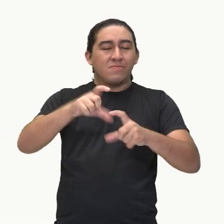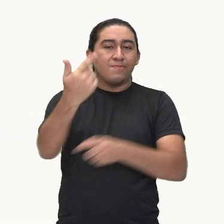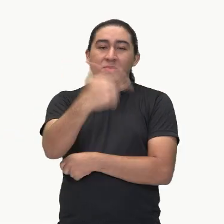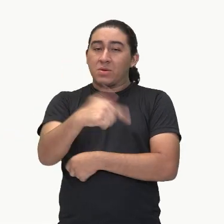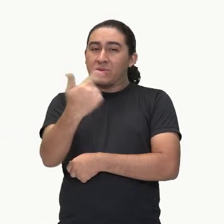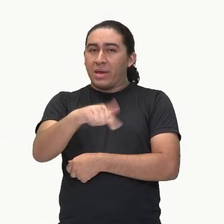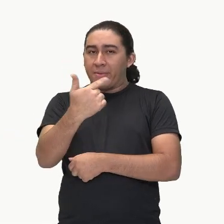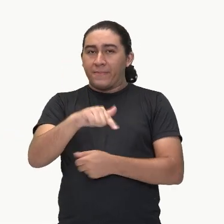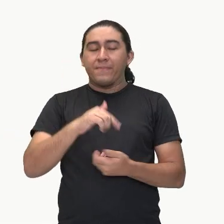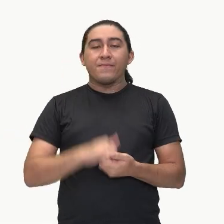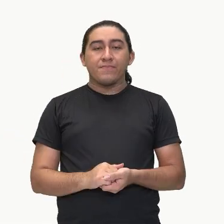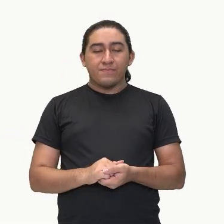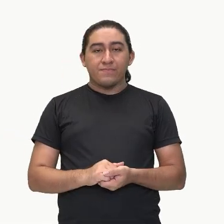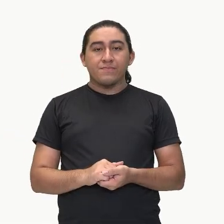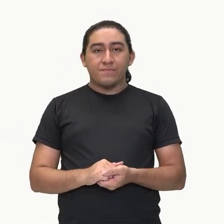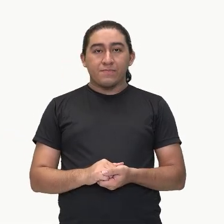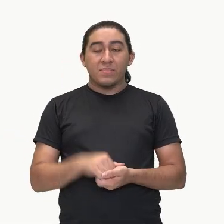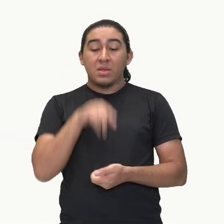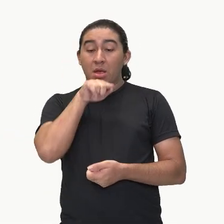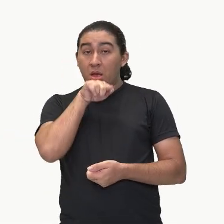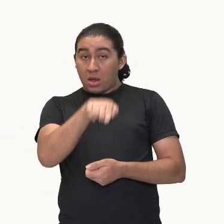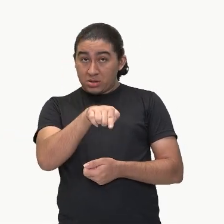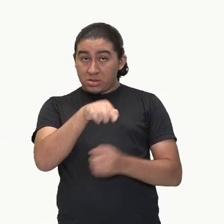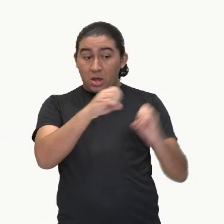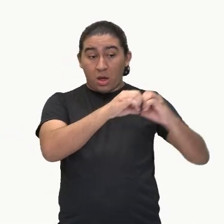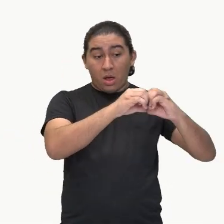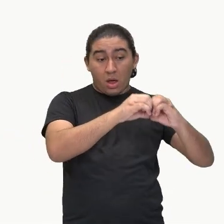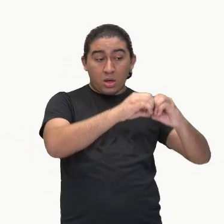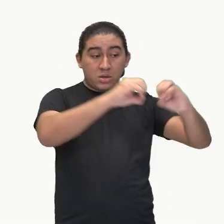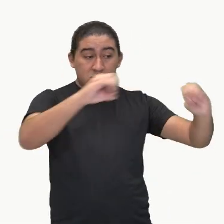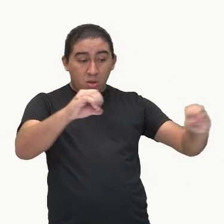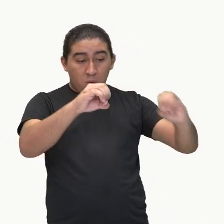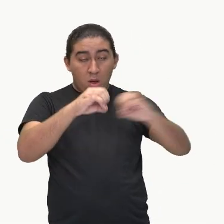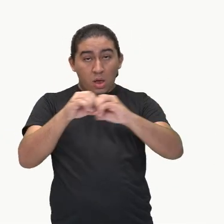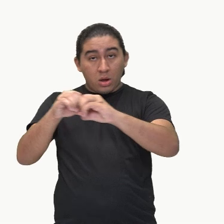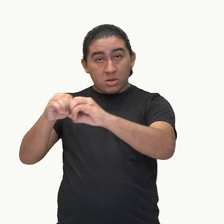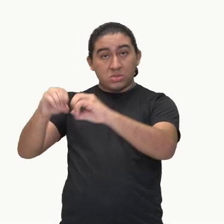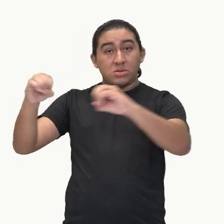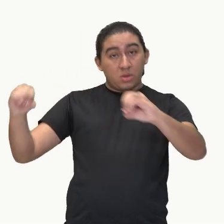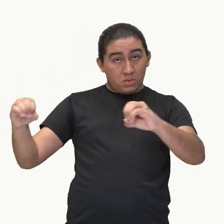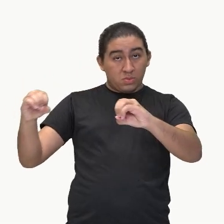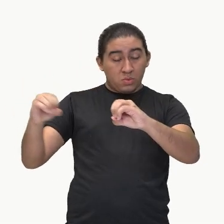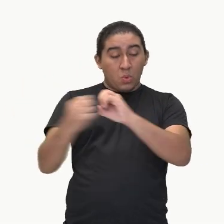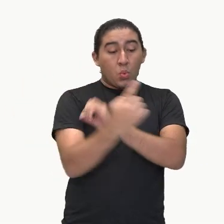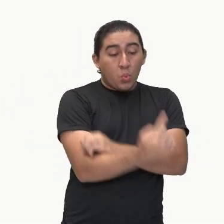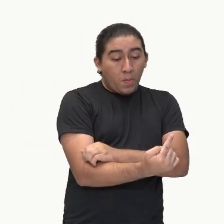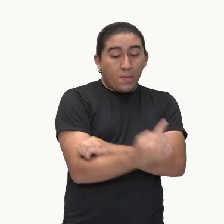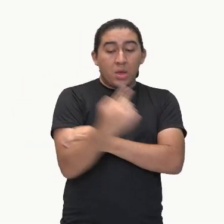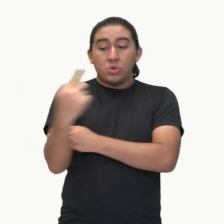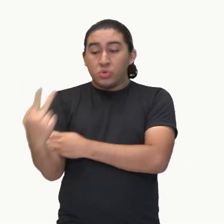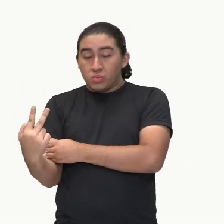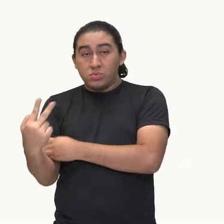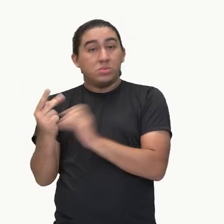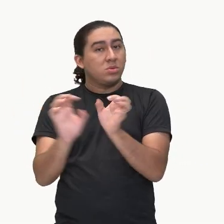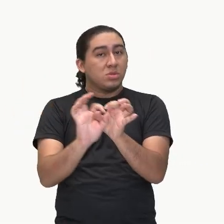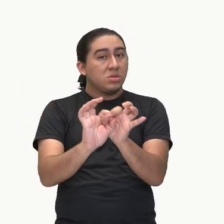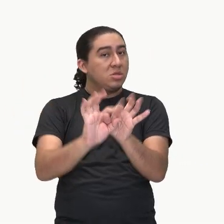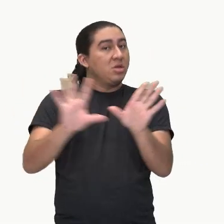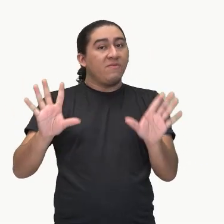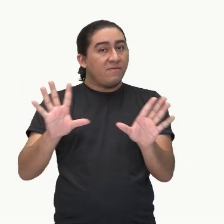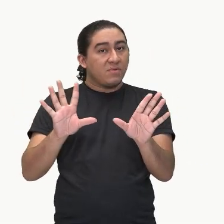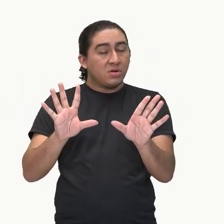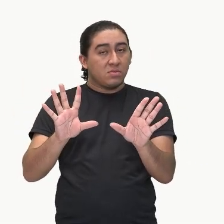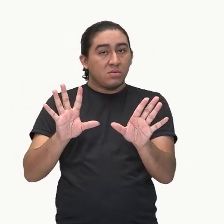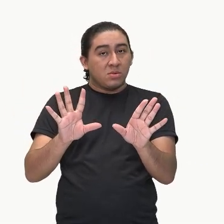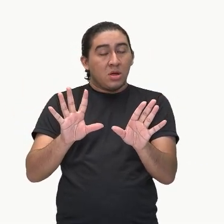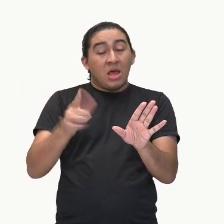que as orações desse período composto, já que eu tenho pelo menos duas, são independentes, elas